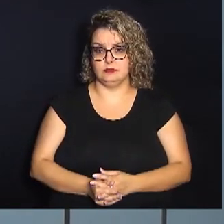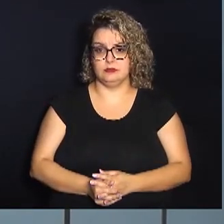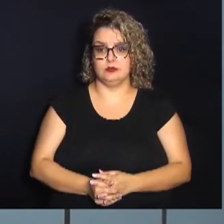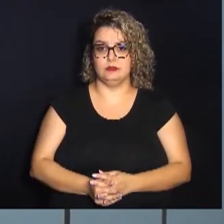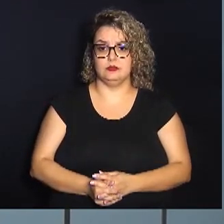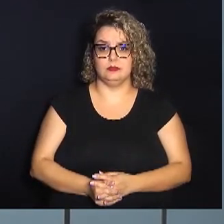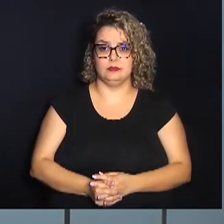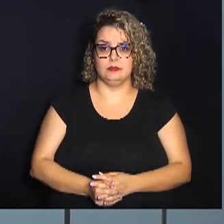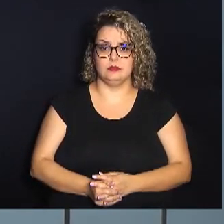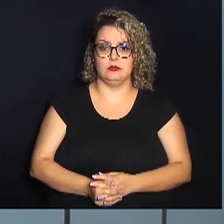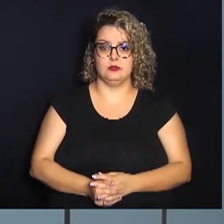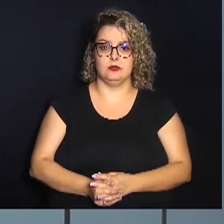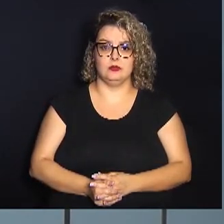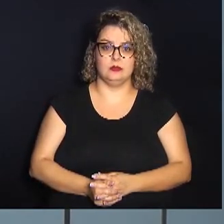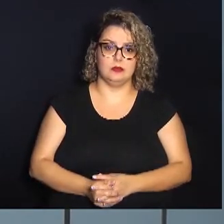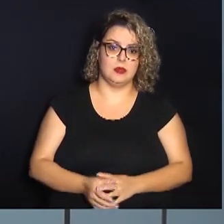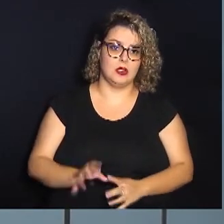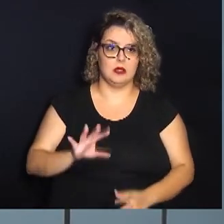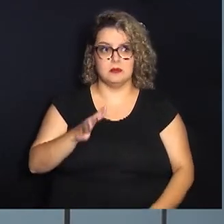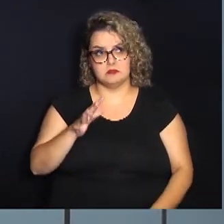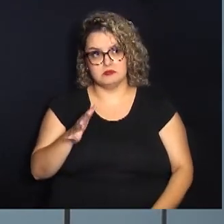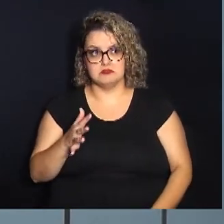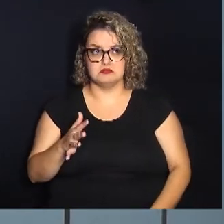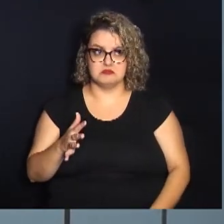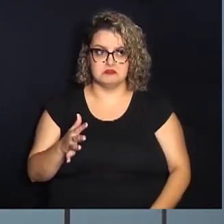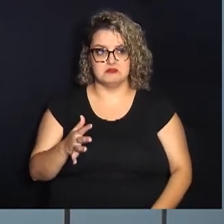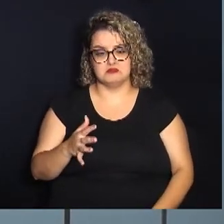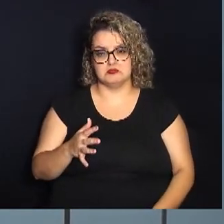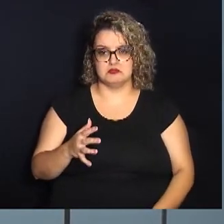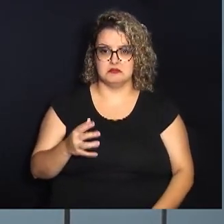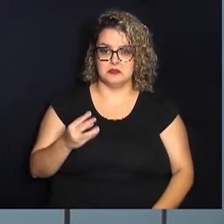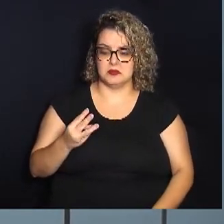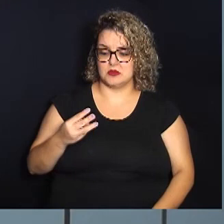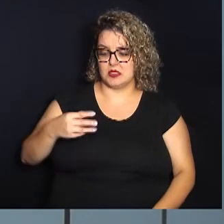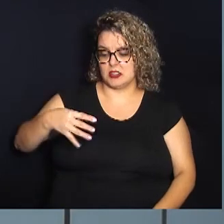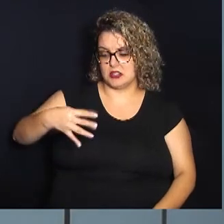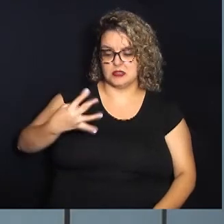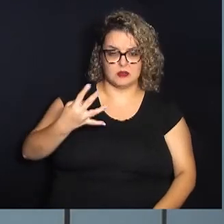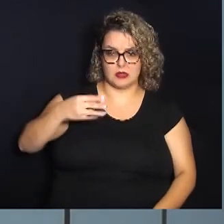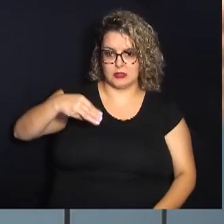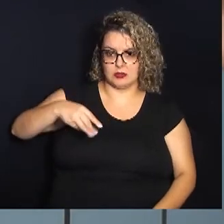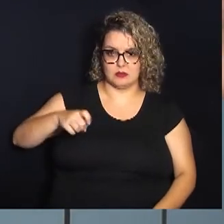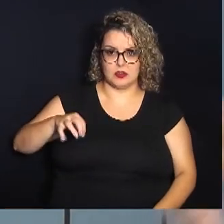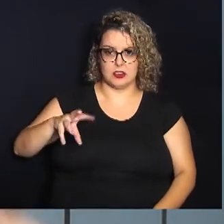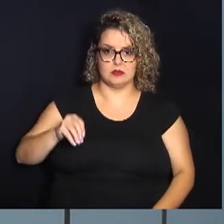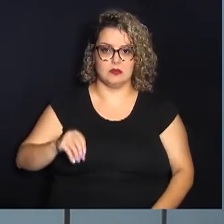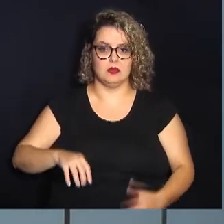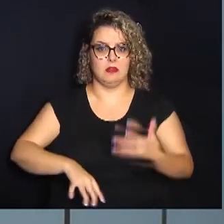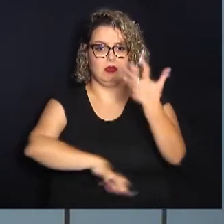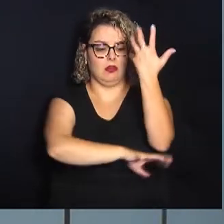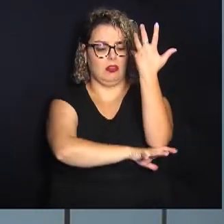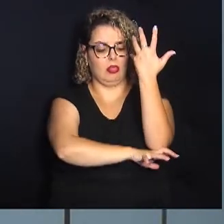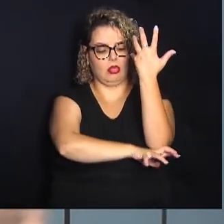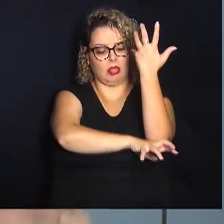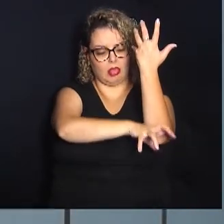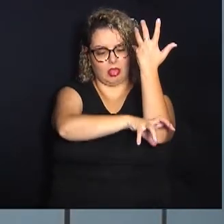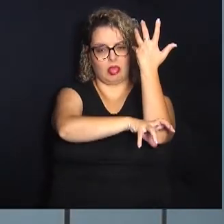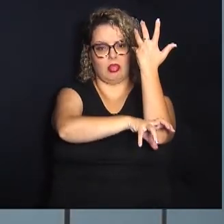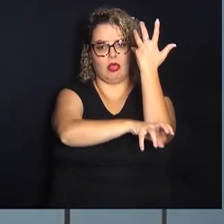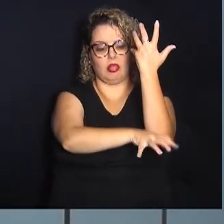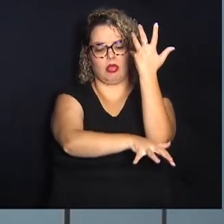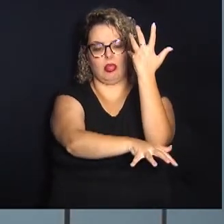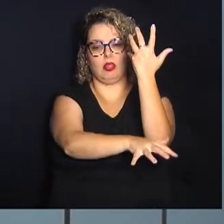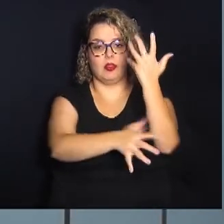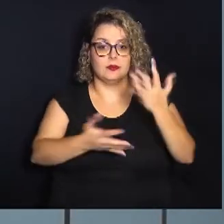pega um porte mais ou menos de 3, 4 metros, é que eles vão ver que as raízes já estão invadindo as